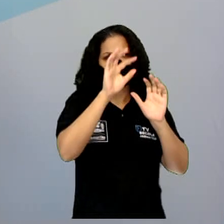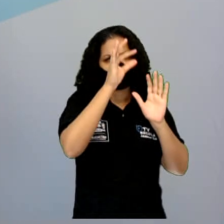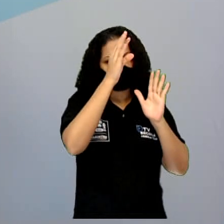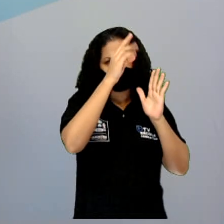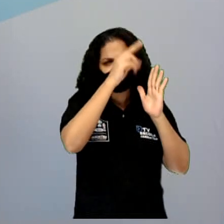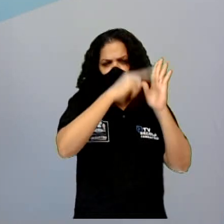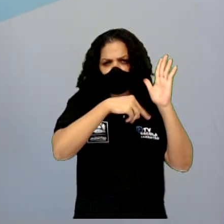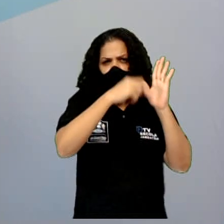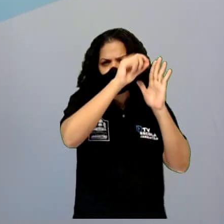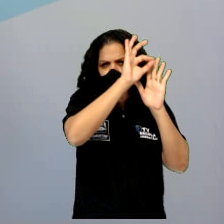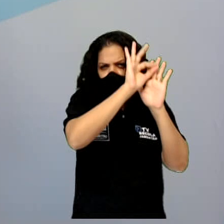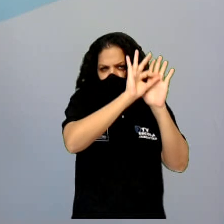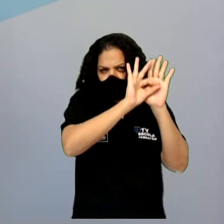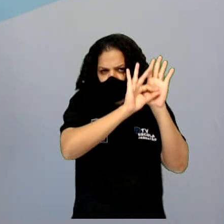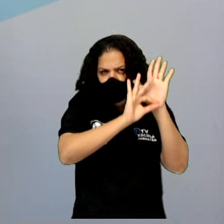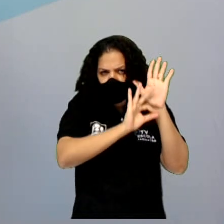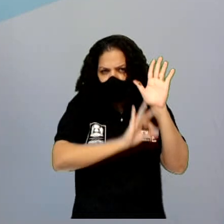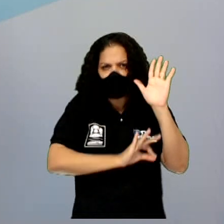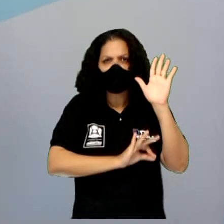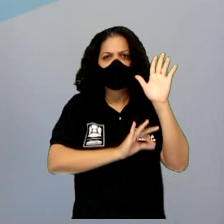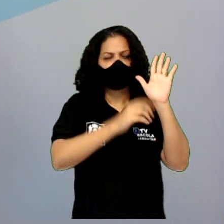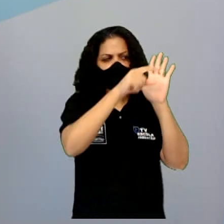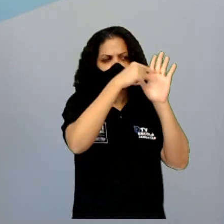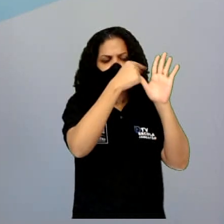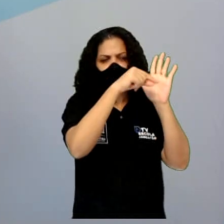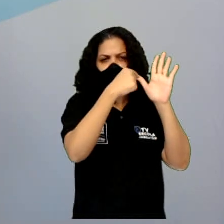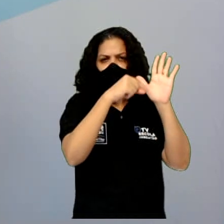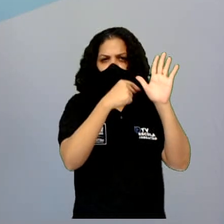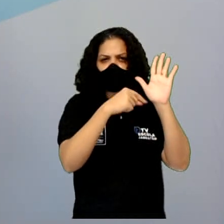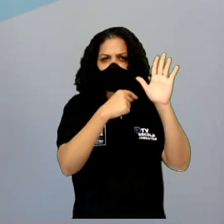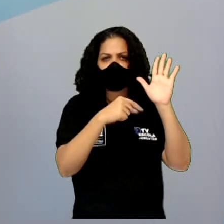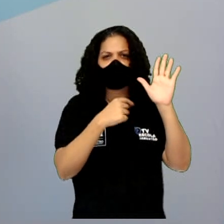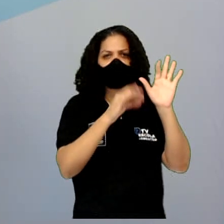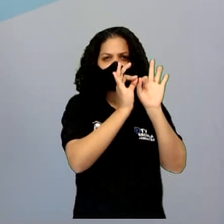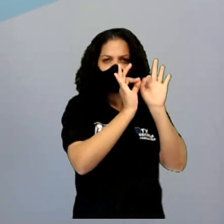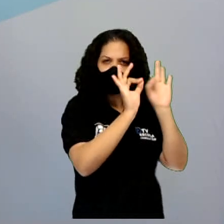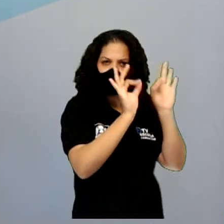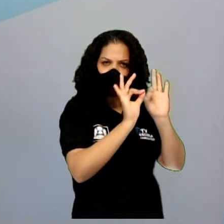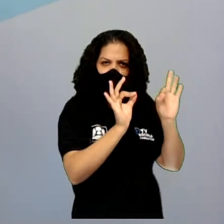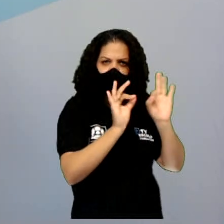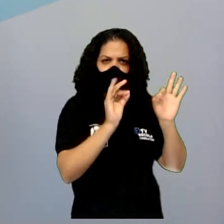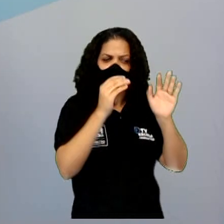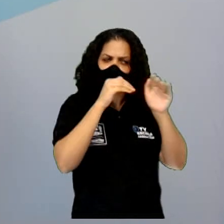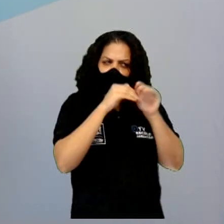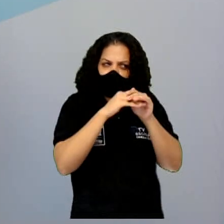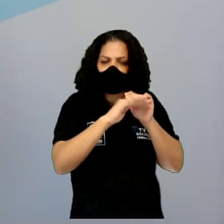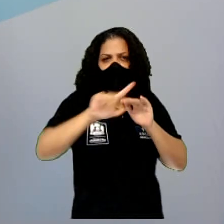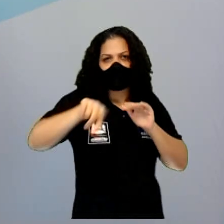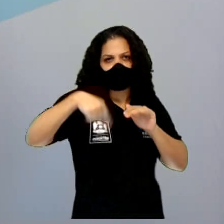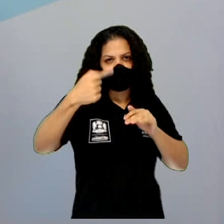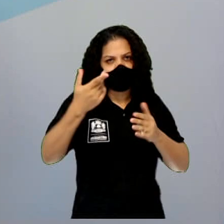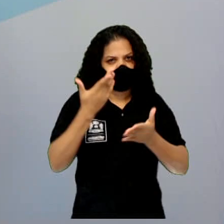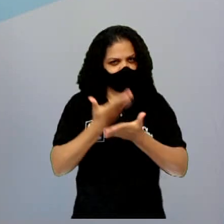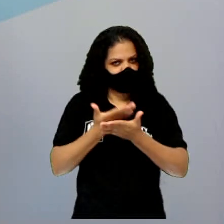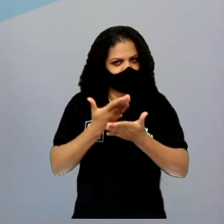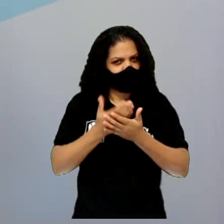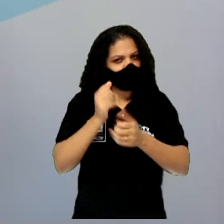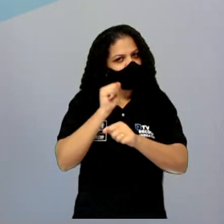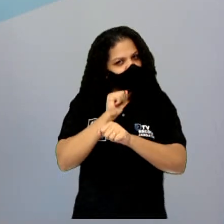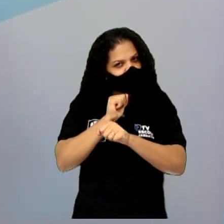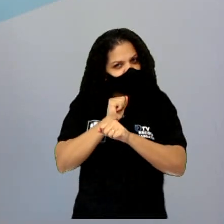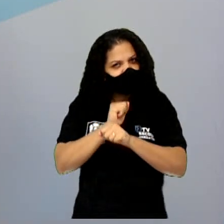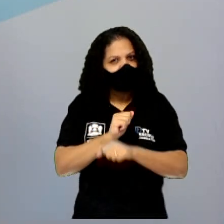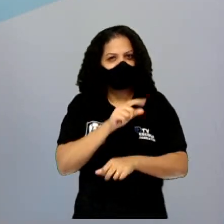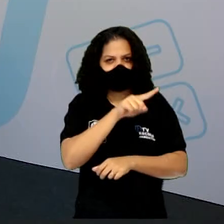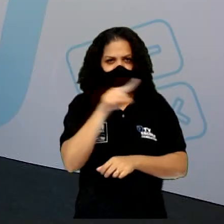tentar pontuar todas essas frases. Deixem isso prontinho, guardado para a nossa próxima aula. Eu espero que vocês tenham gostado